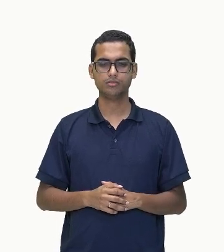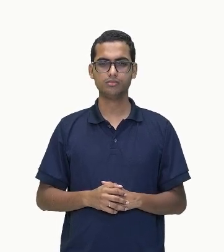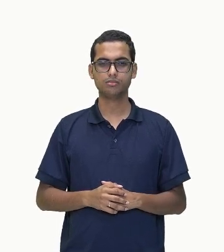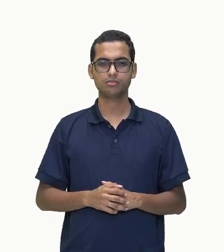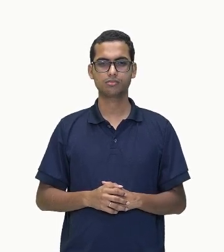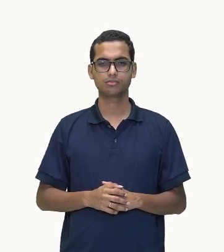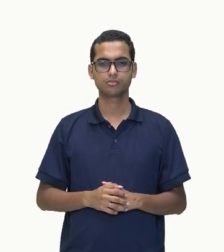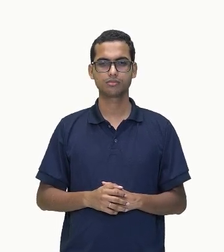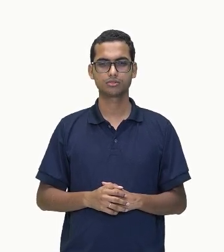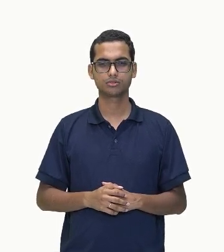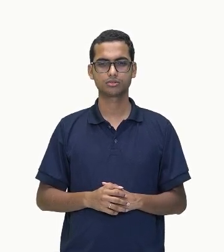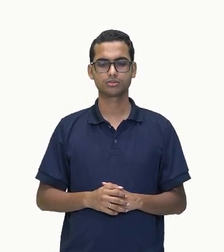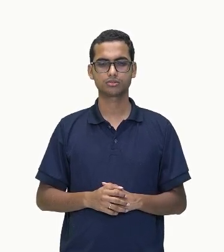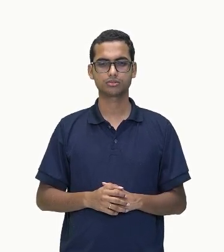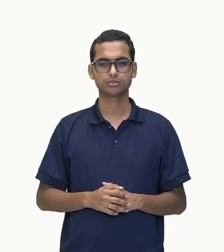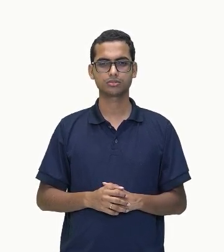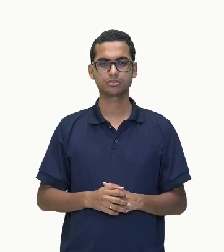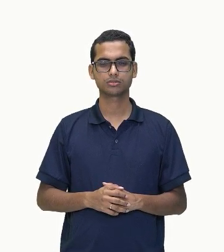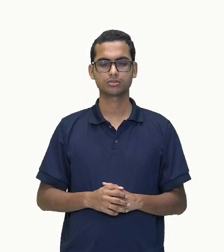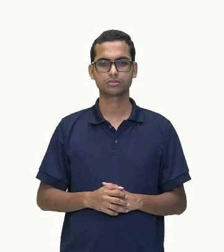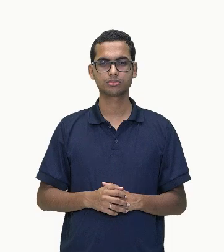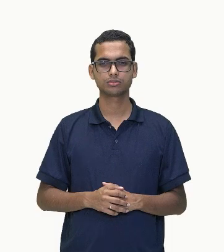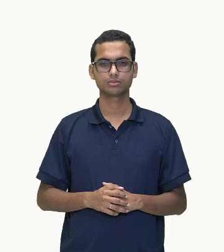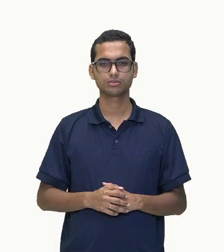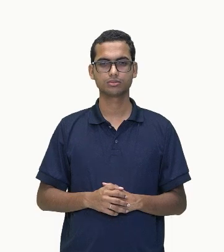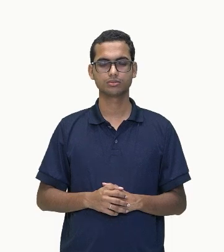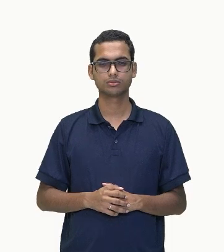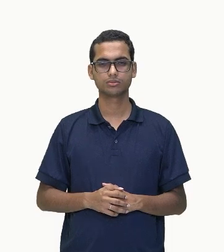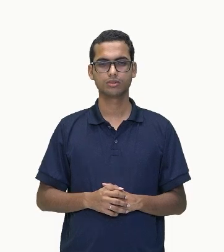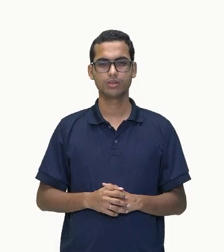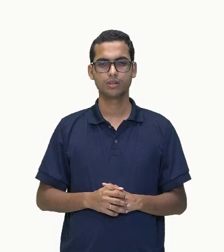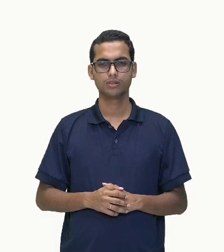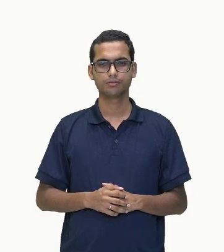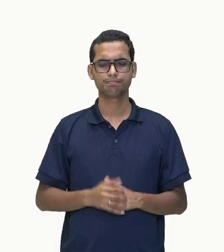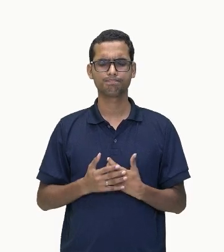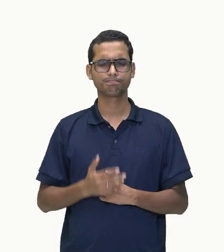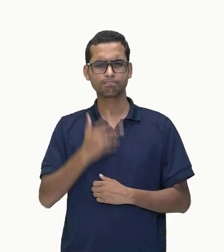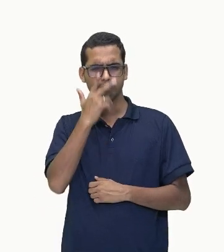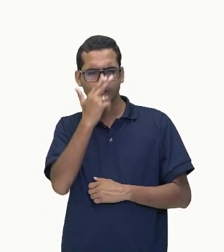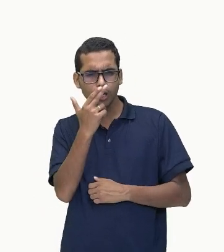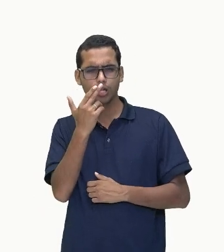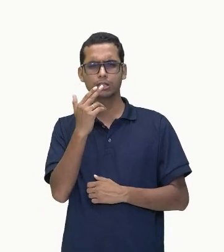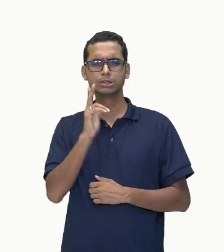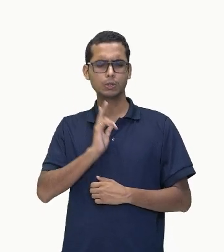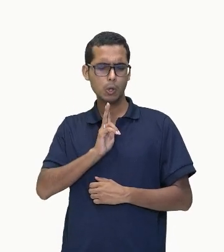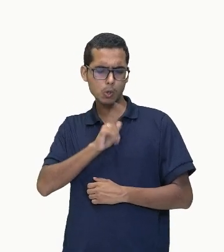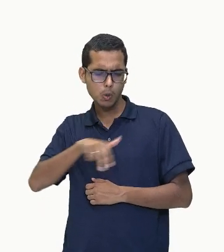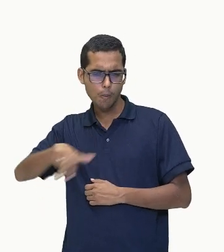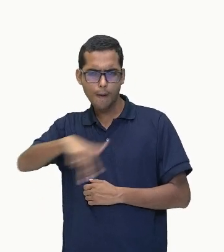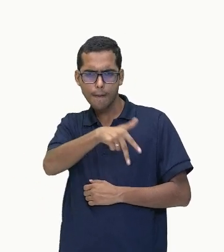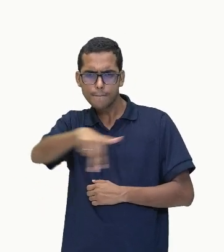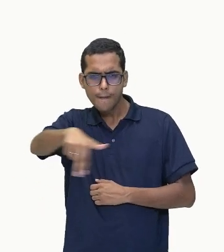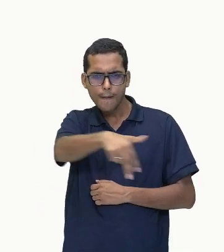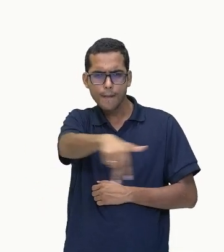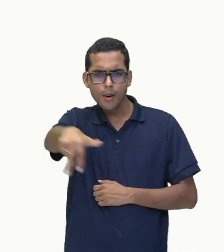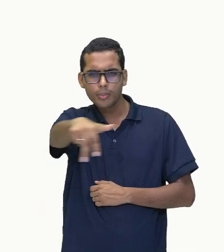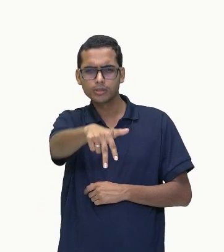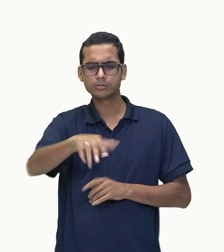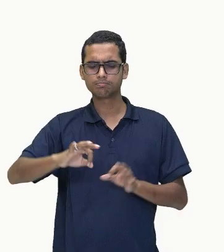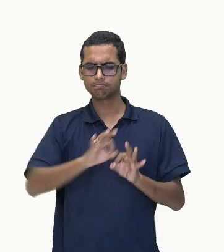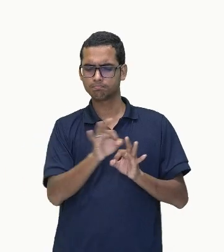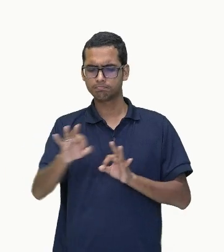inferir que a parte de dentro, né, parece que a gente caminha mais, né? Enfim, mas a gente precisa provar isso matematicamente, tá